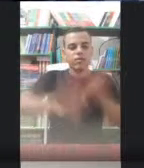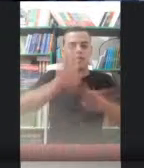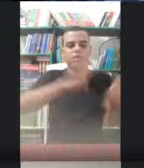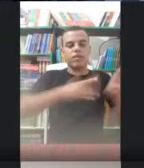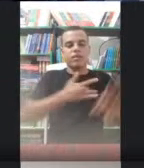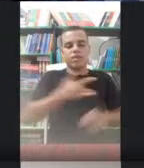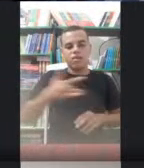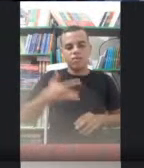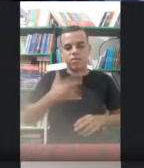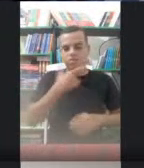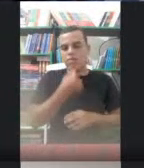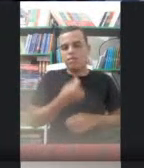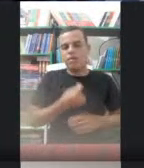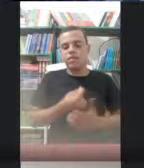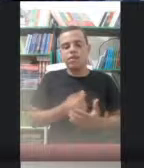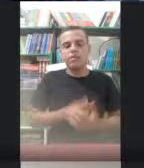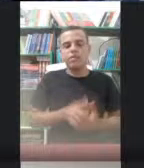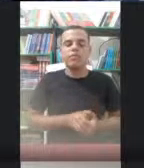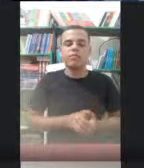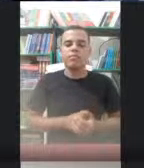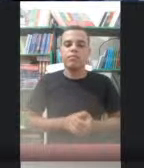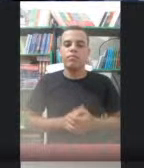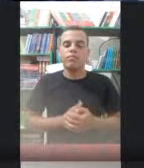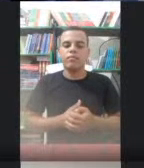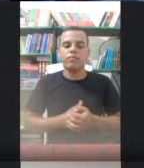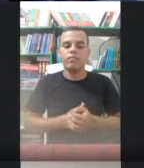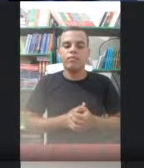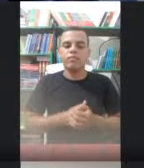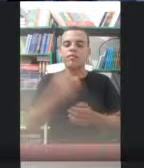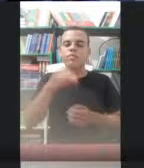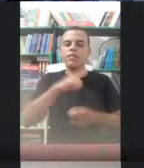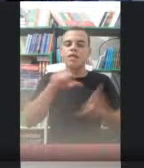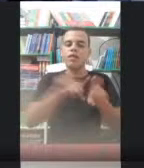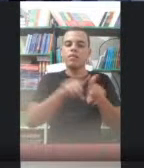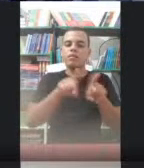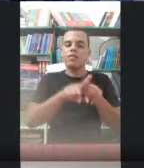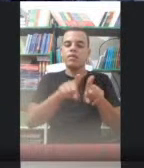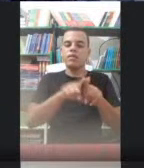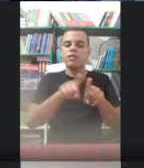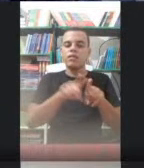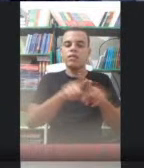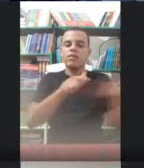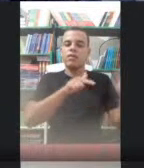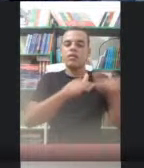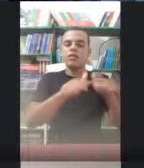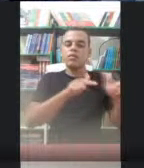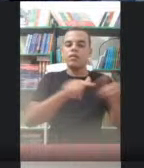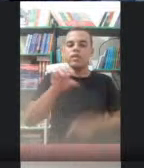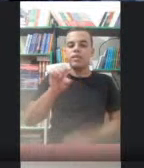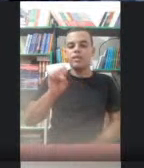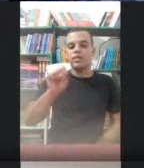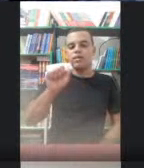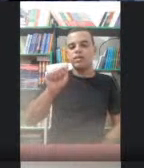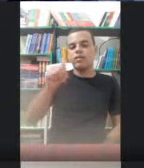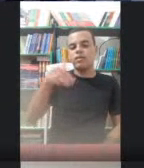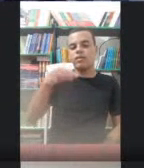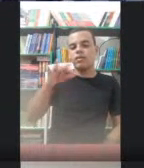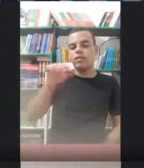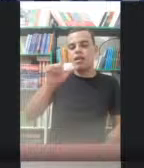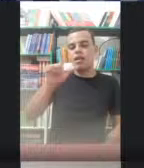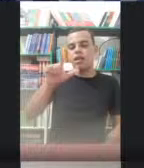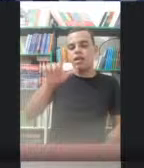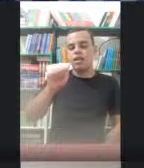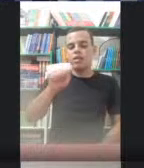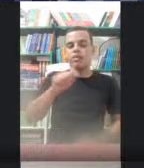Vai até um relato também da oficina de Chantala, com os pais, só os homens, né,